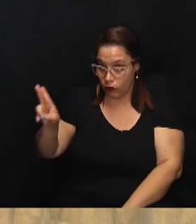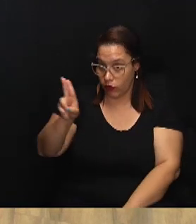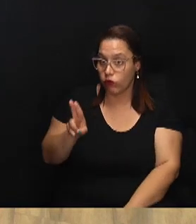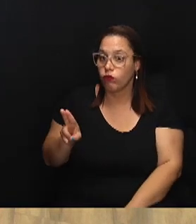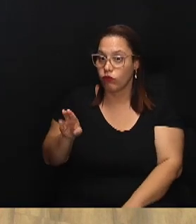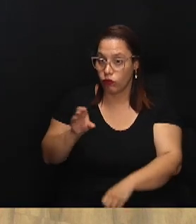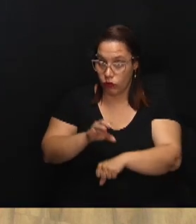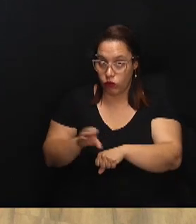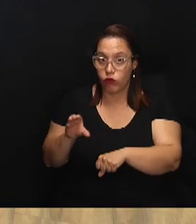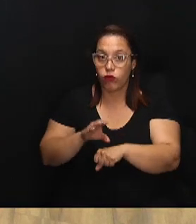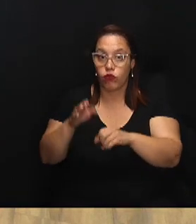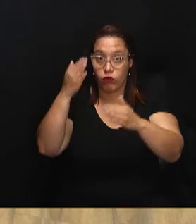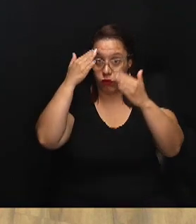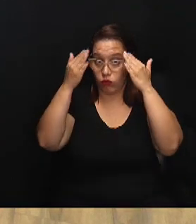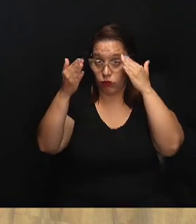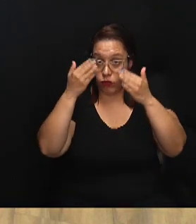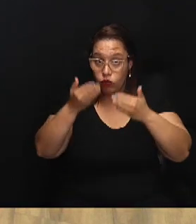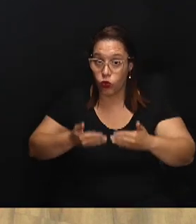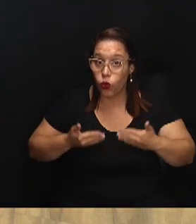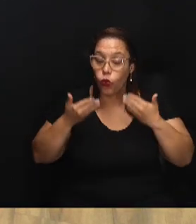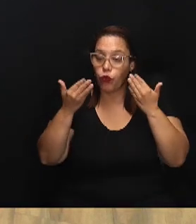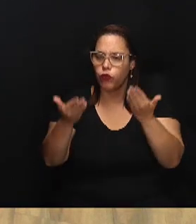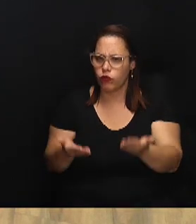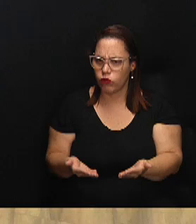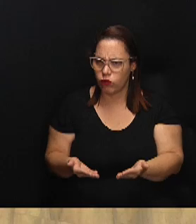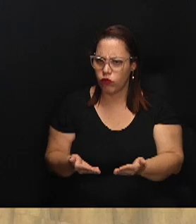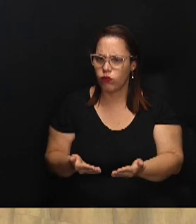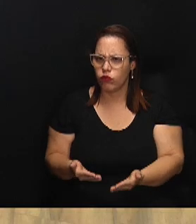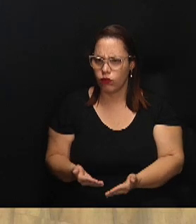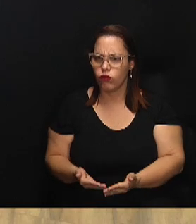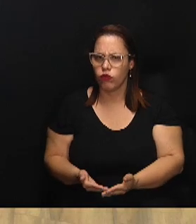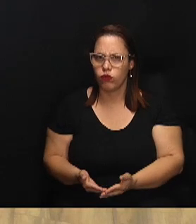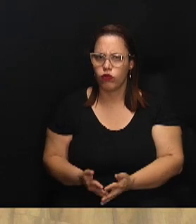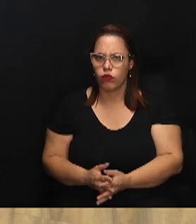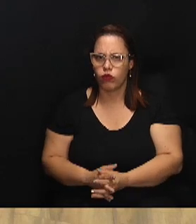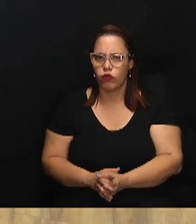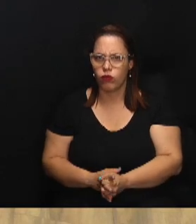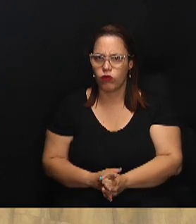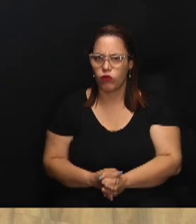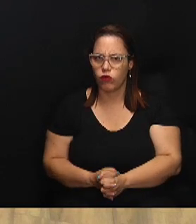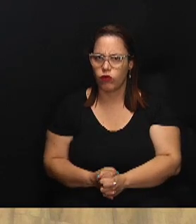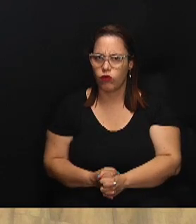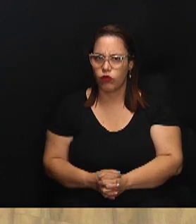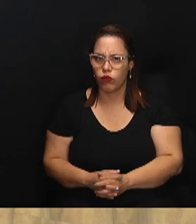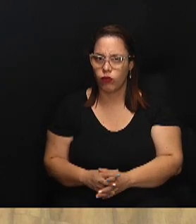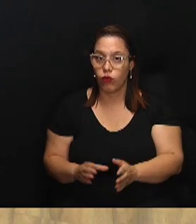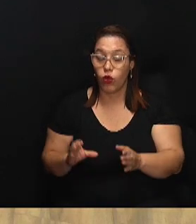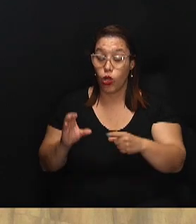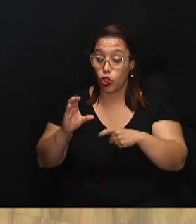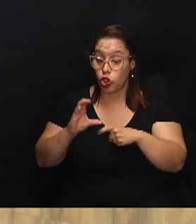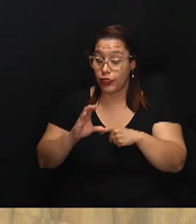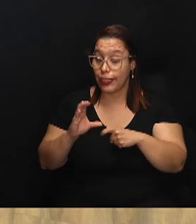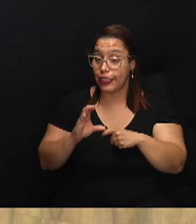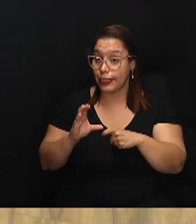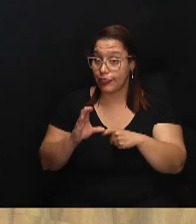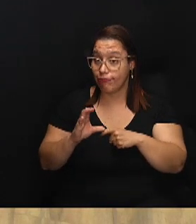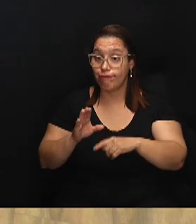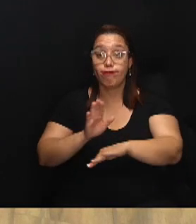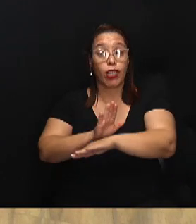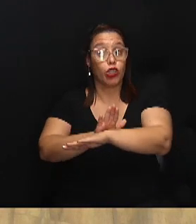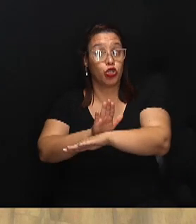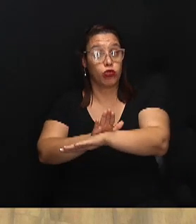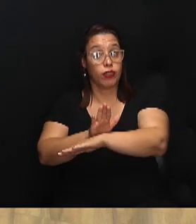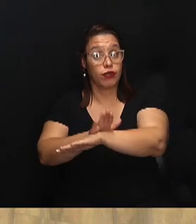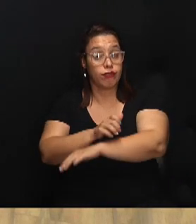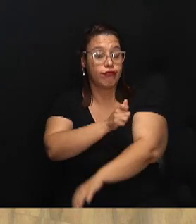curso de psicologia e oferece, até por conta de uma espécie de clínica, para que também esses